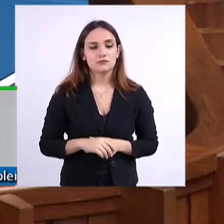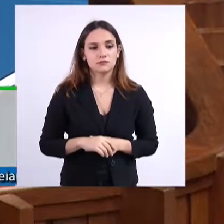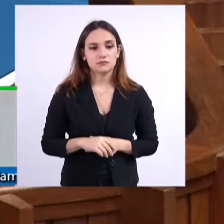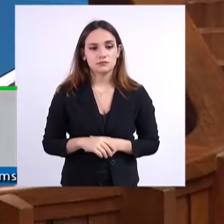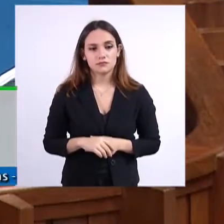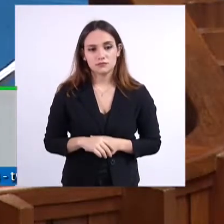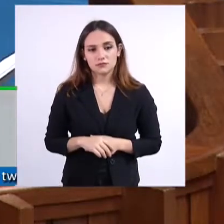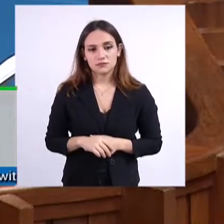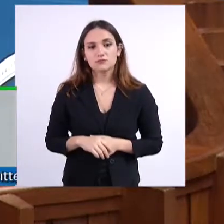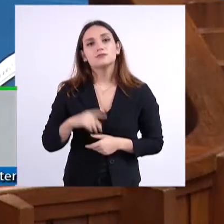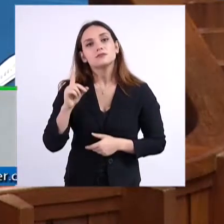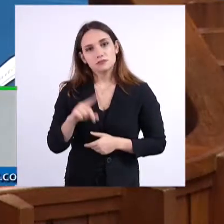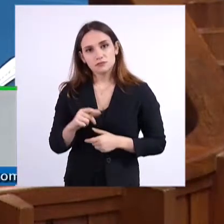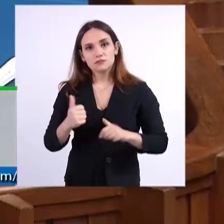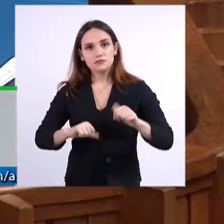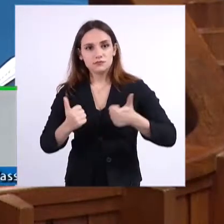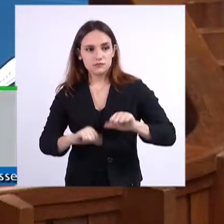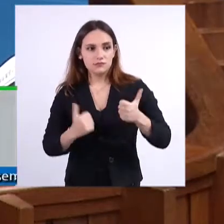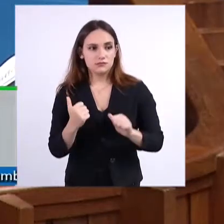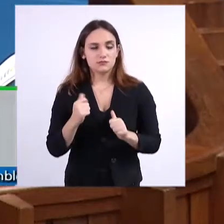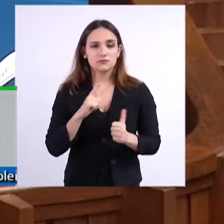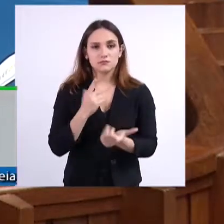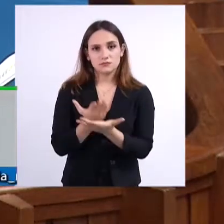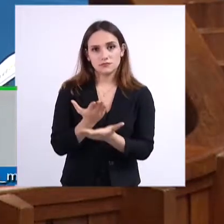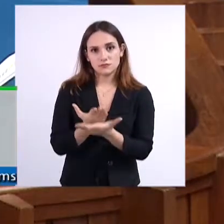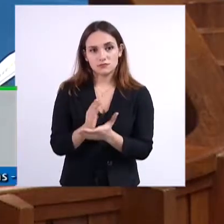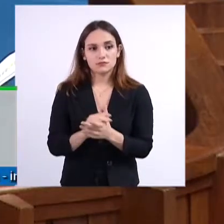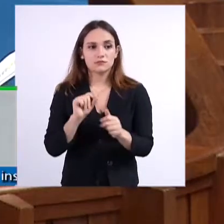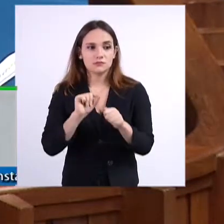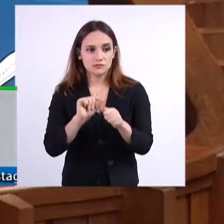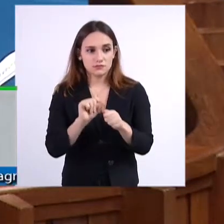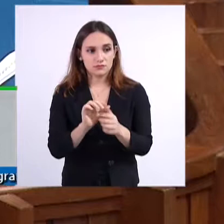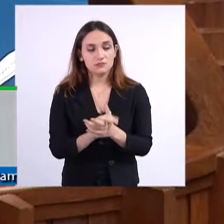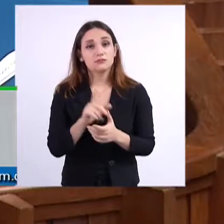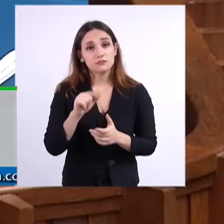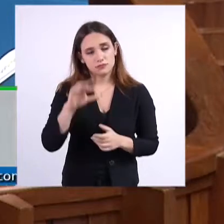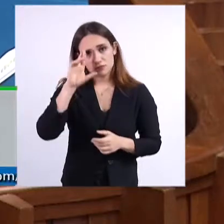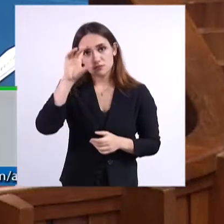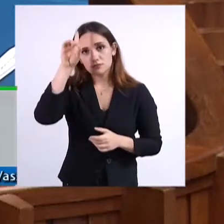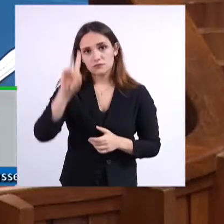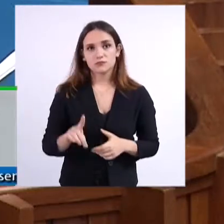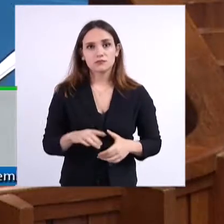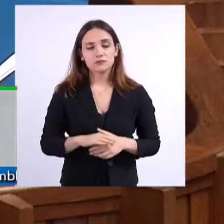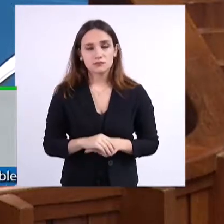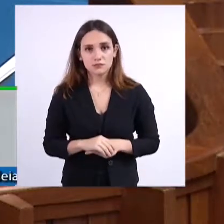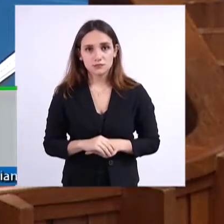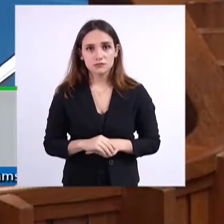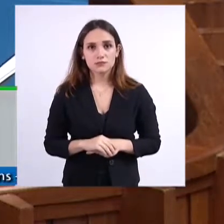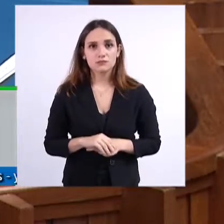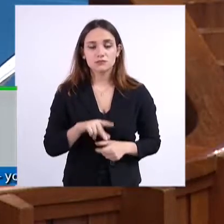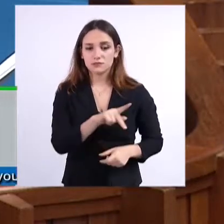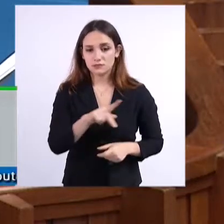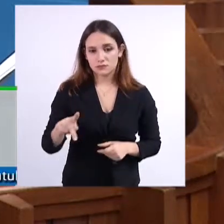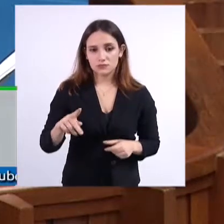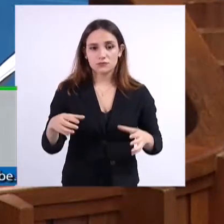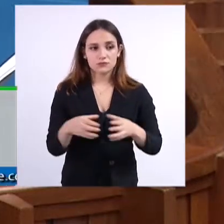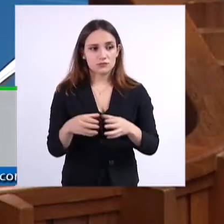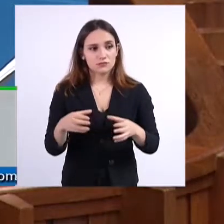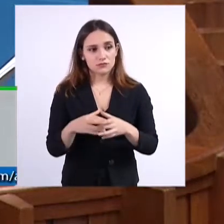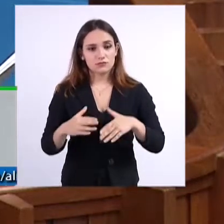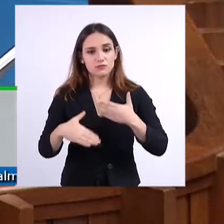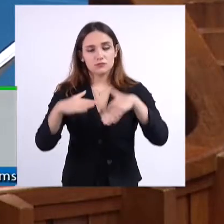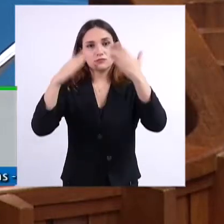Esta é a avaliação depois de um estudo feito pelo diretor-presidente do Fundo Internacional de